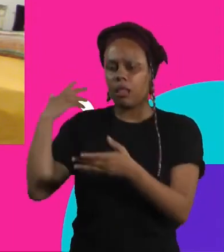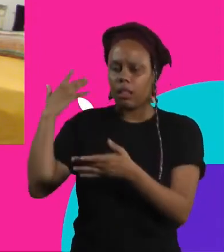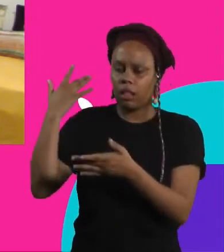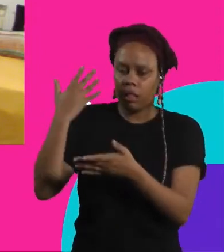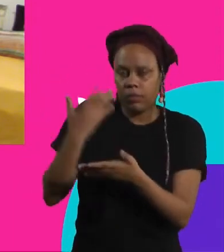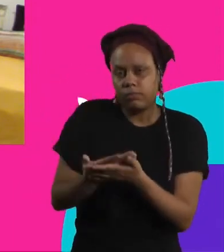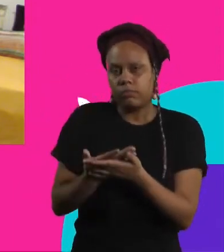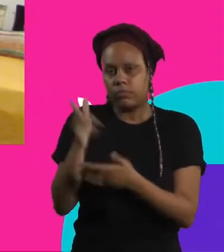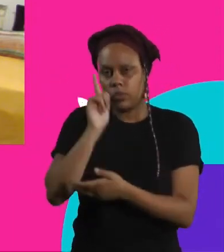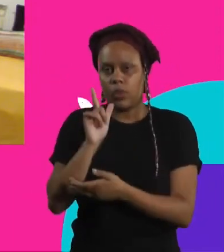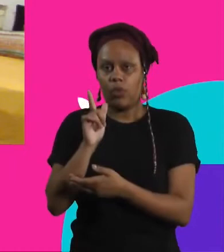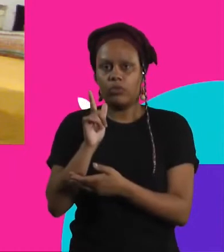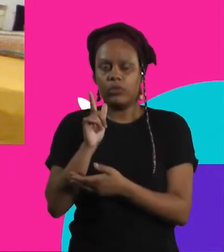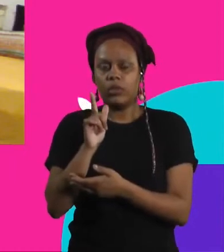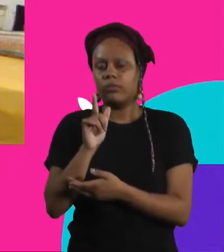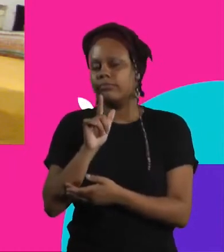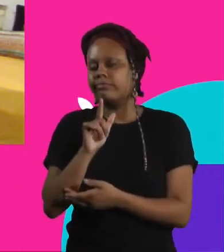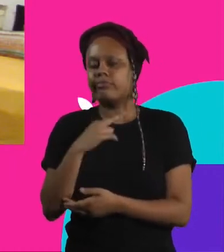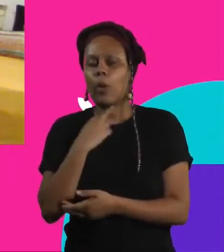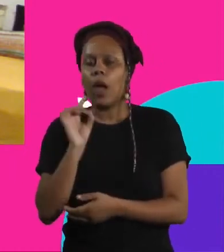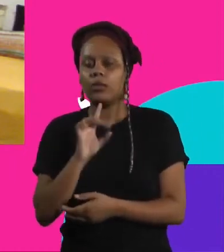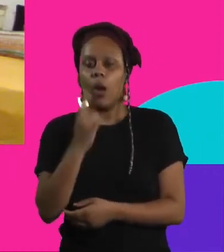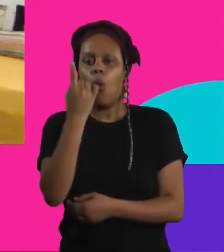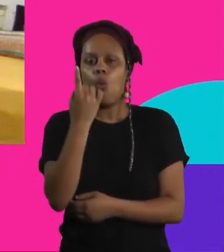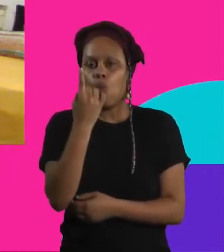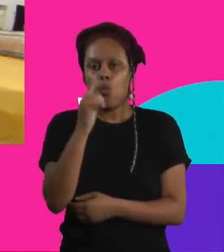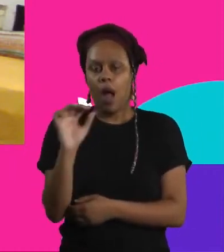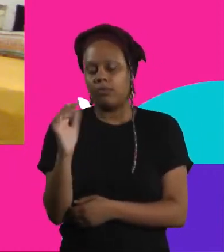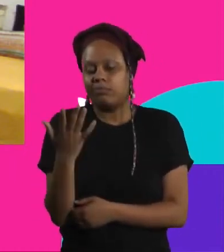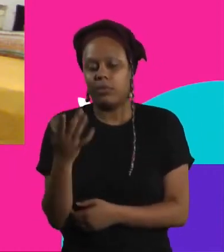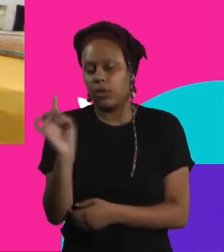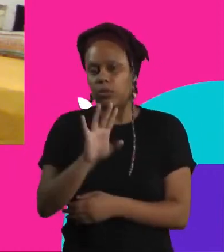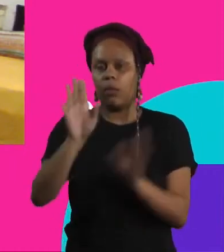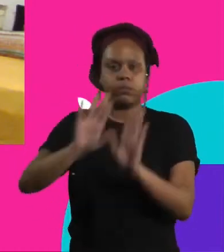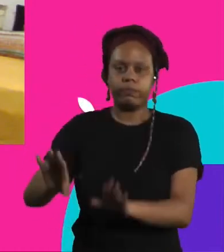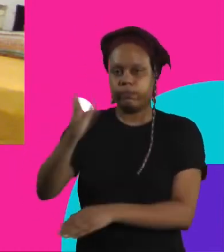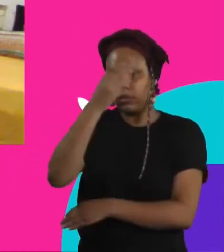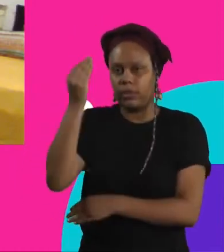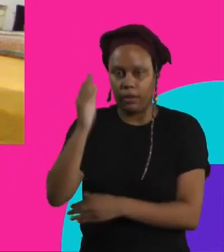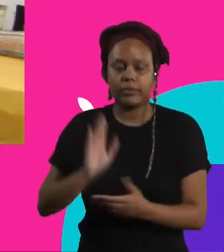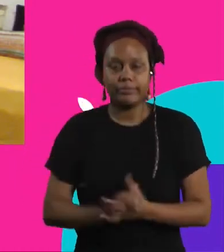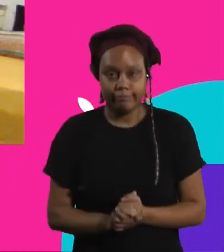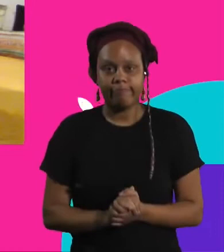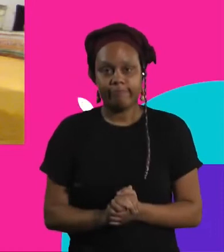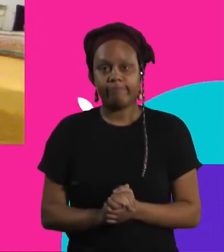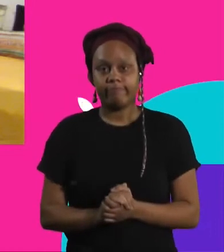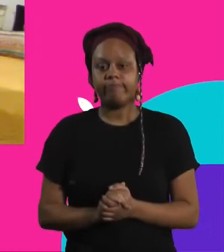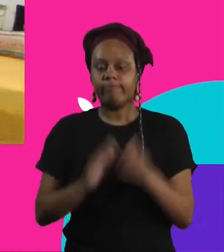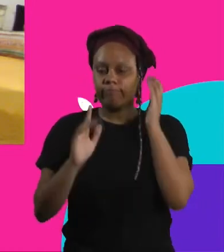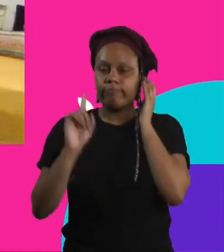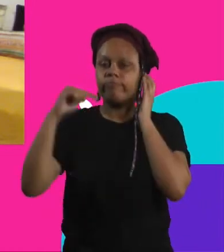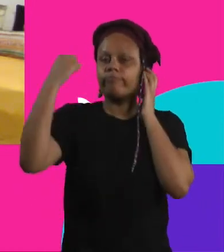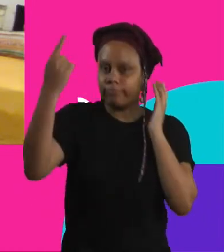só uma ação pontual. Depois que a gente tem um ambiente mais aberto, mais propício para isso, aí a gente ajuda a